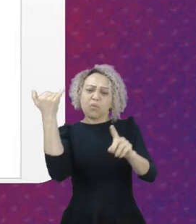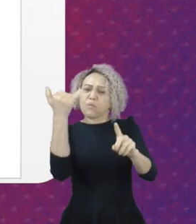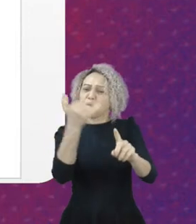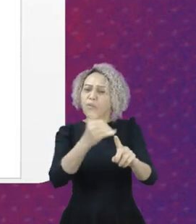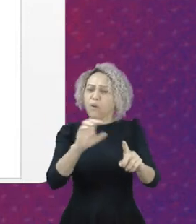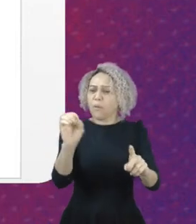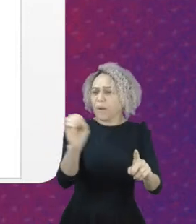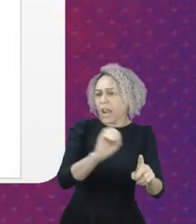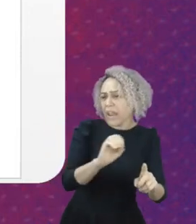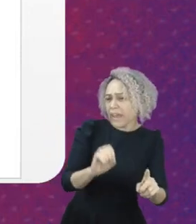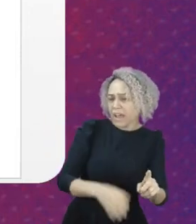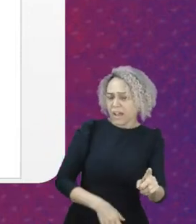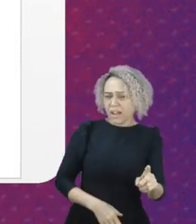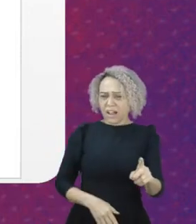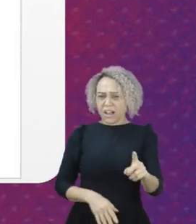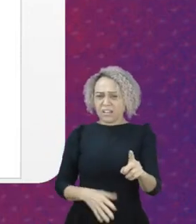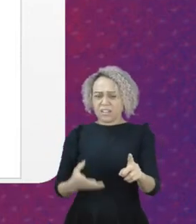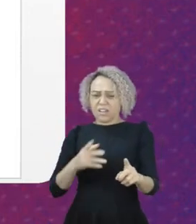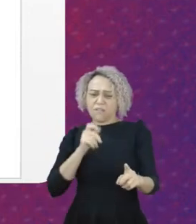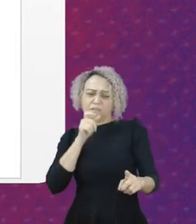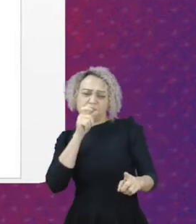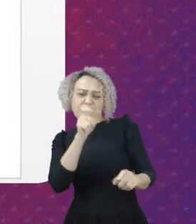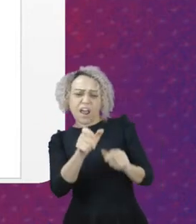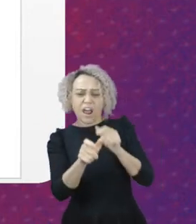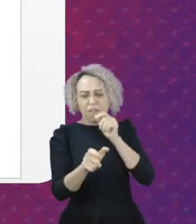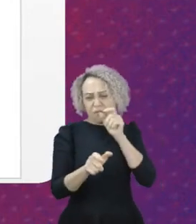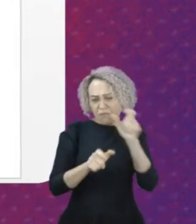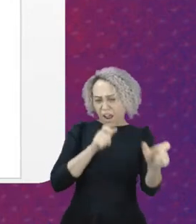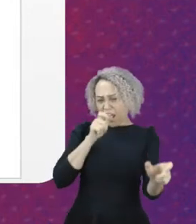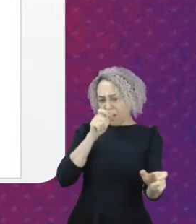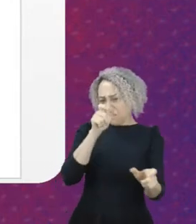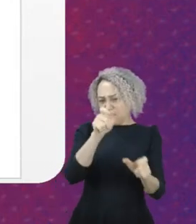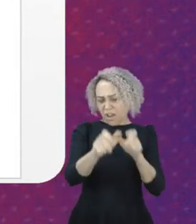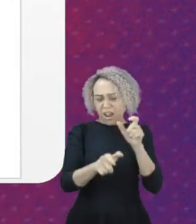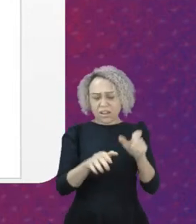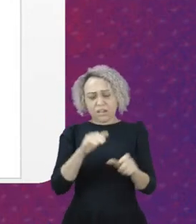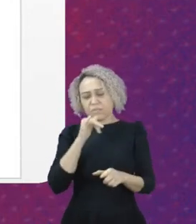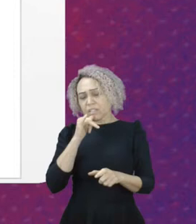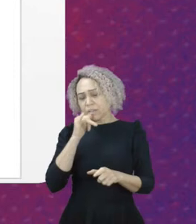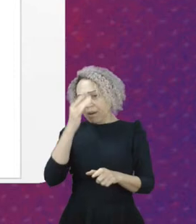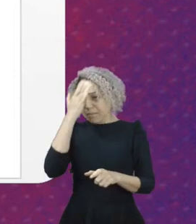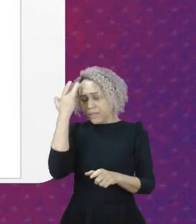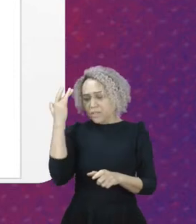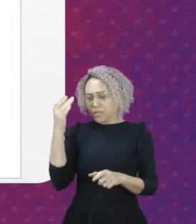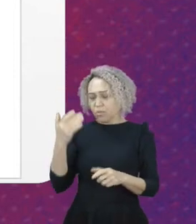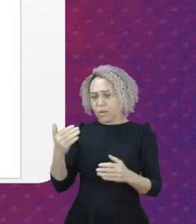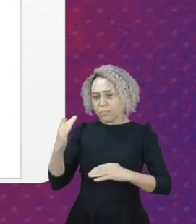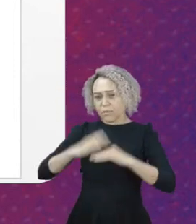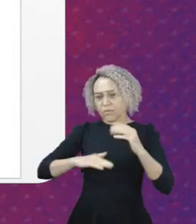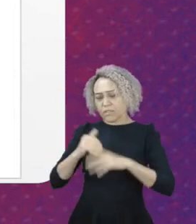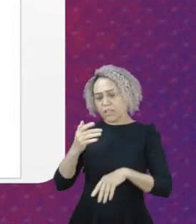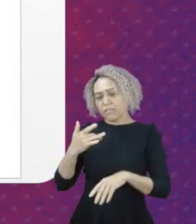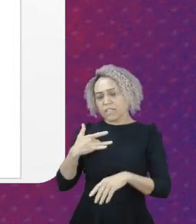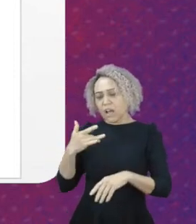atendimento ao paciente, agressão verbal ou física por parte da profissional de saúde e etc. Então, são